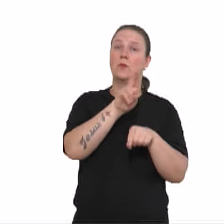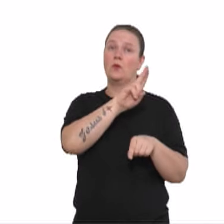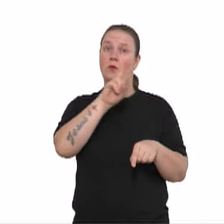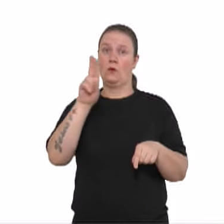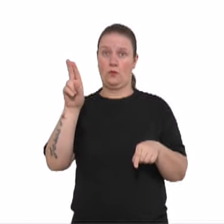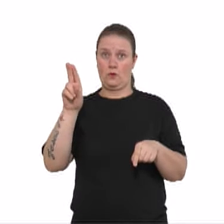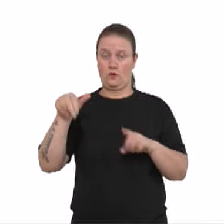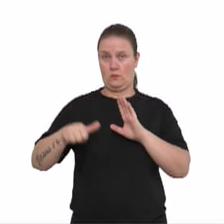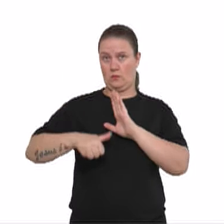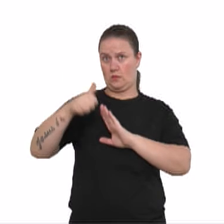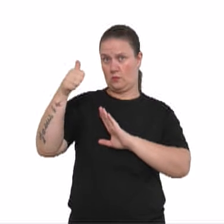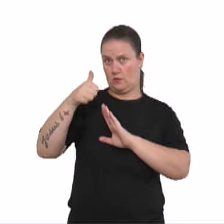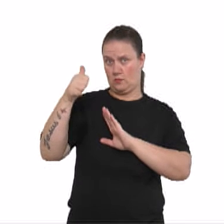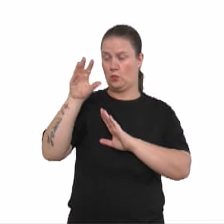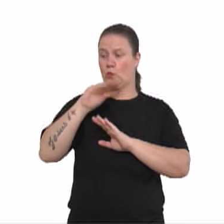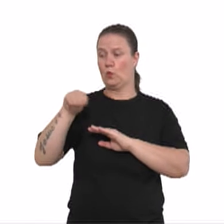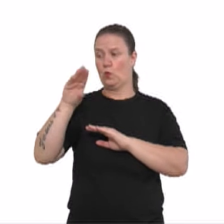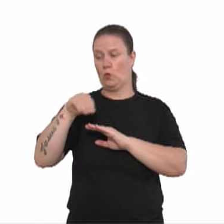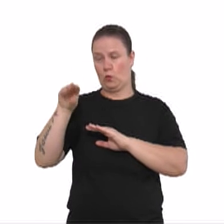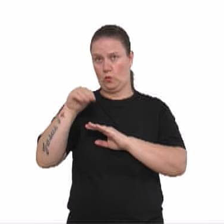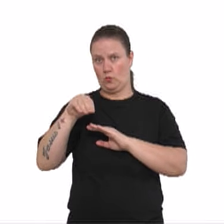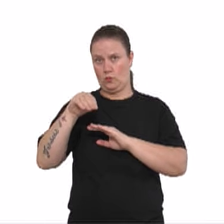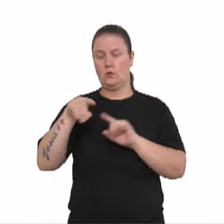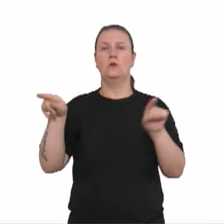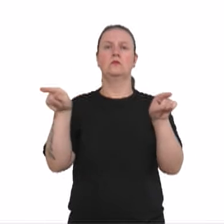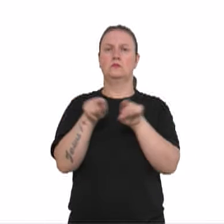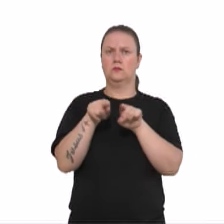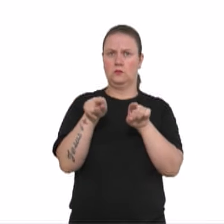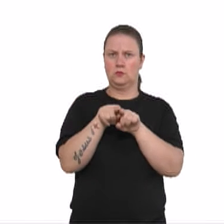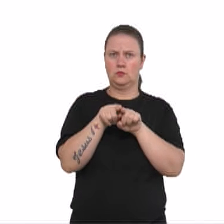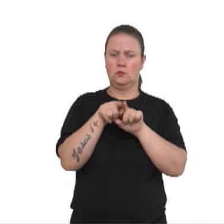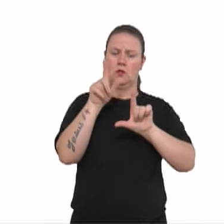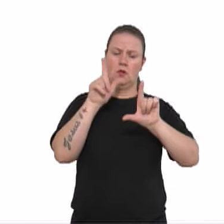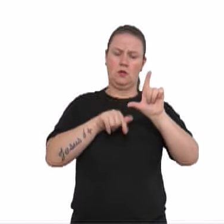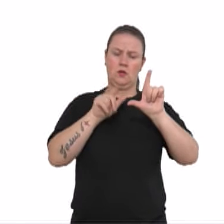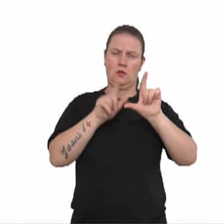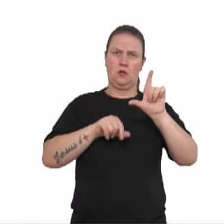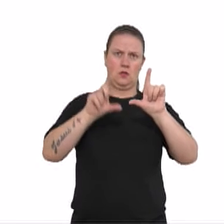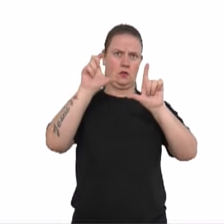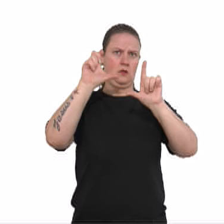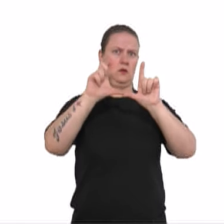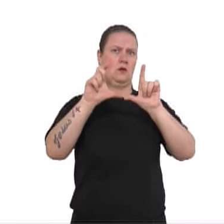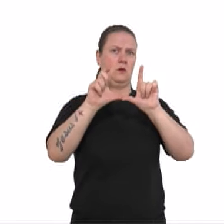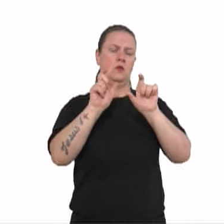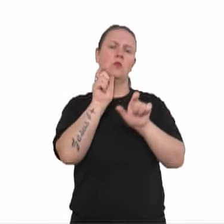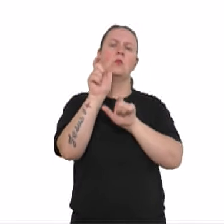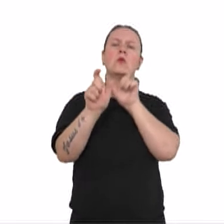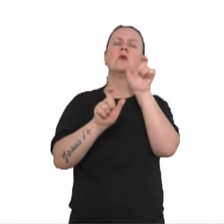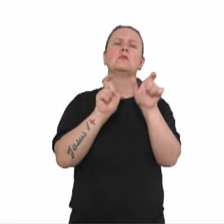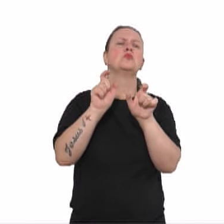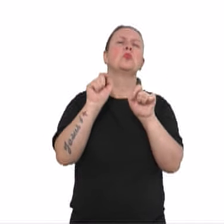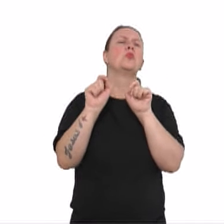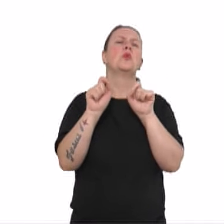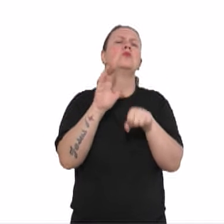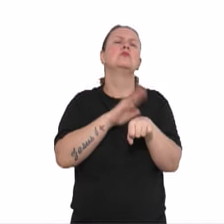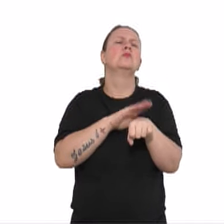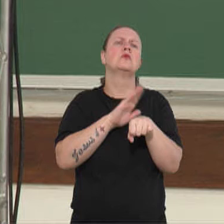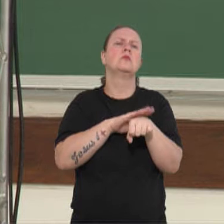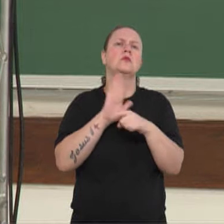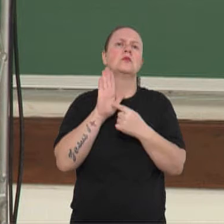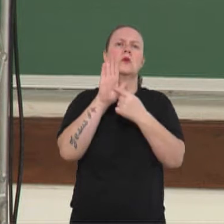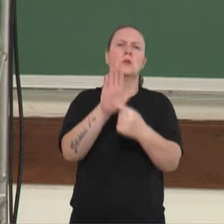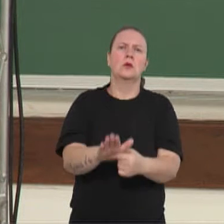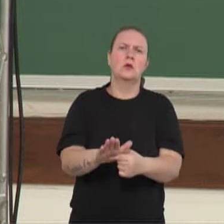em outros momentos houve o uso da caixa alta em algumas palavras. Quais foram esses momentos?